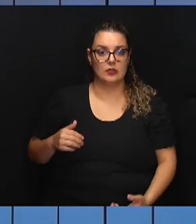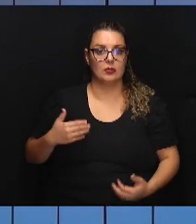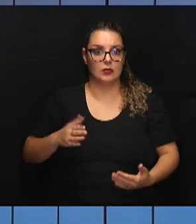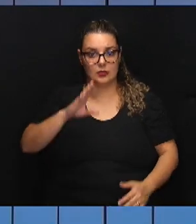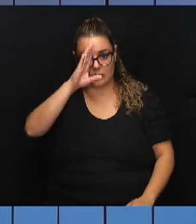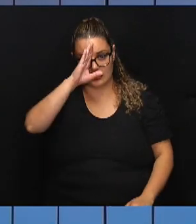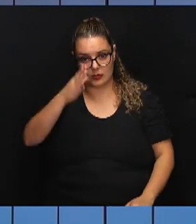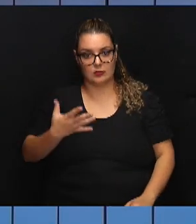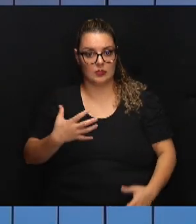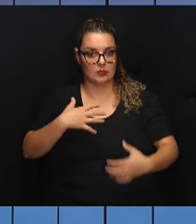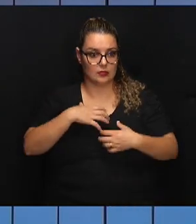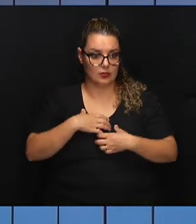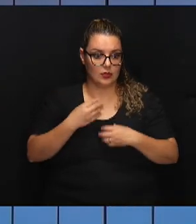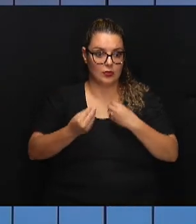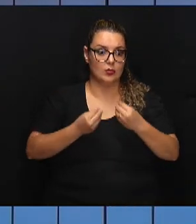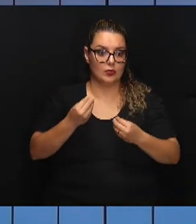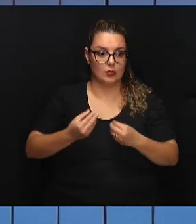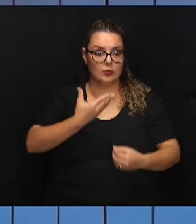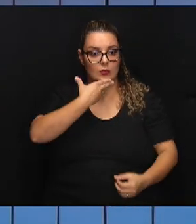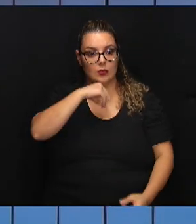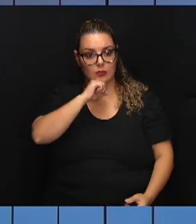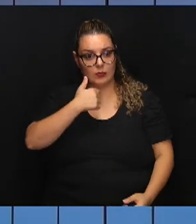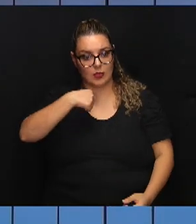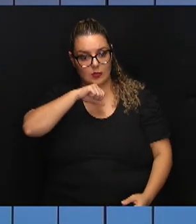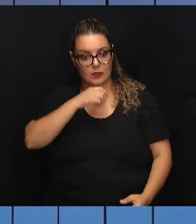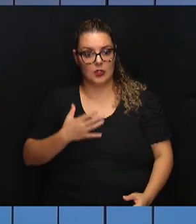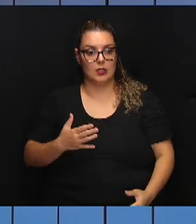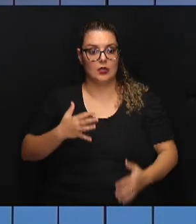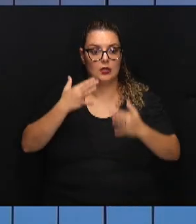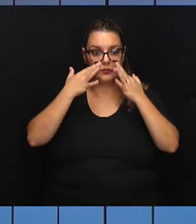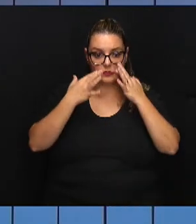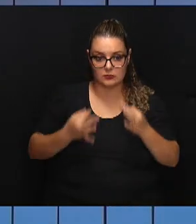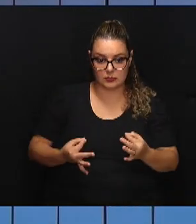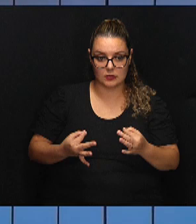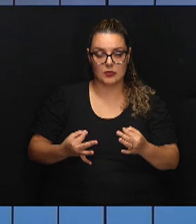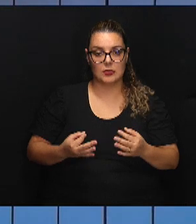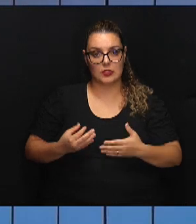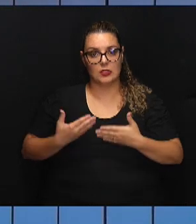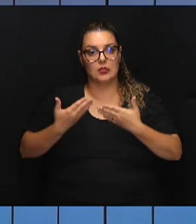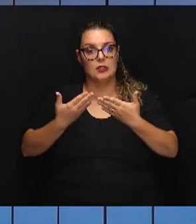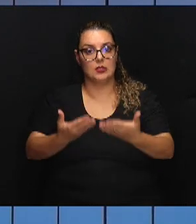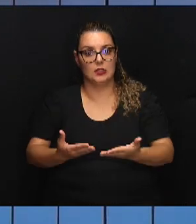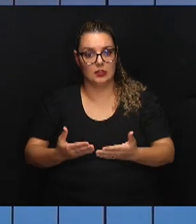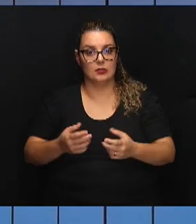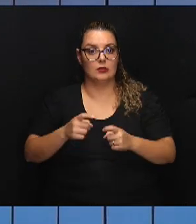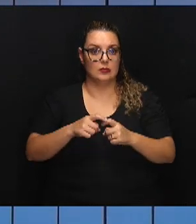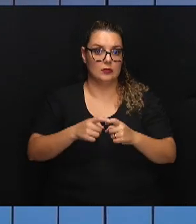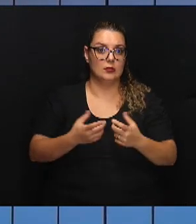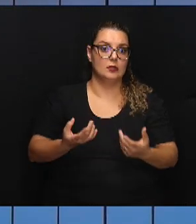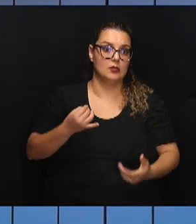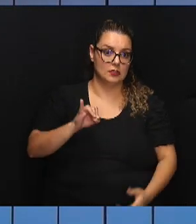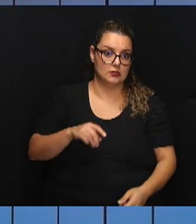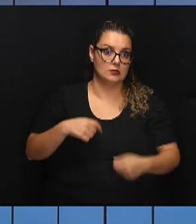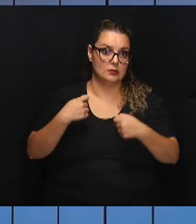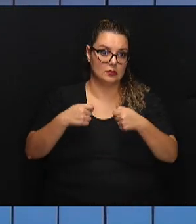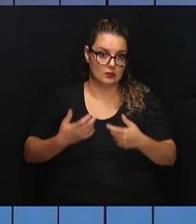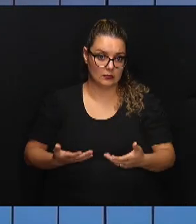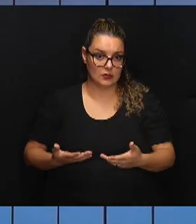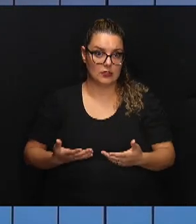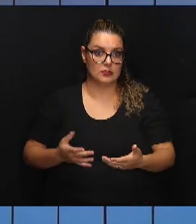que os pais precisam ficar atentos e levar para um atendimento médico se for necessário